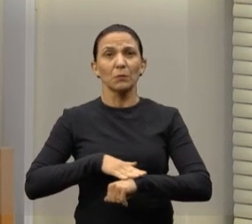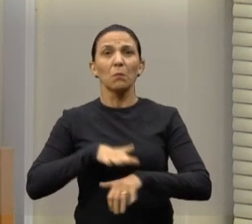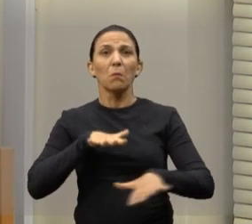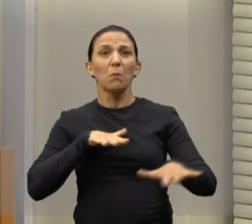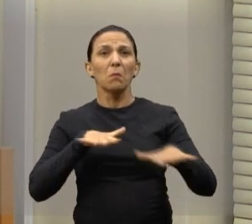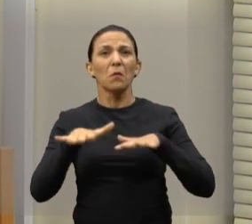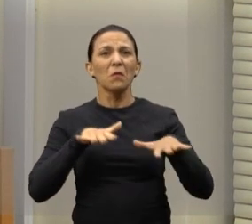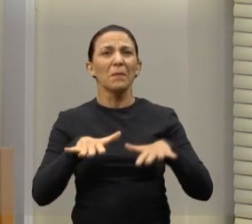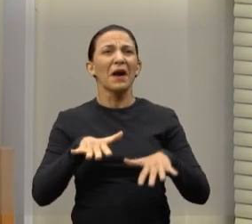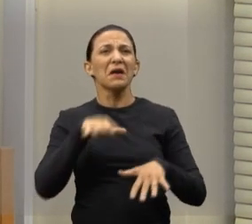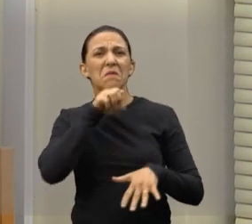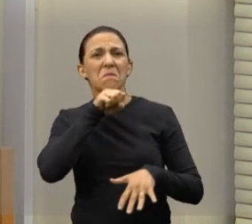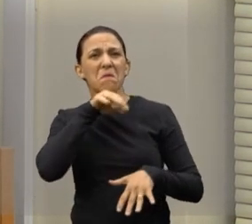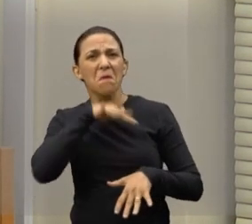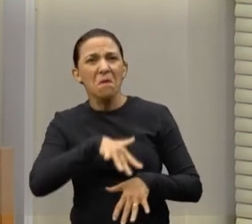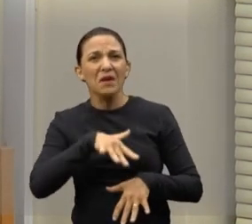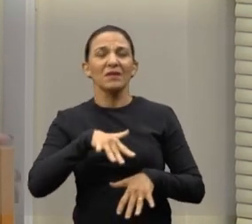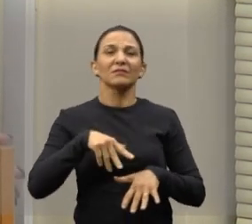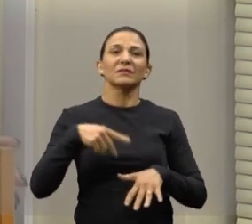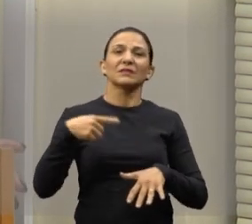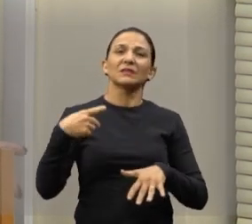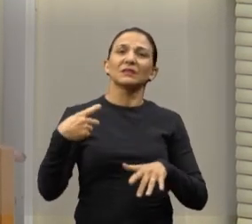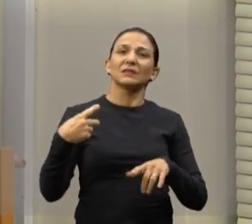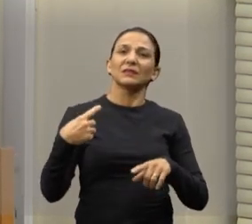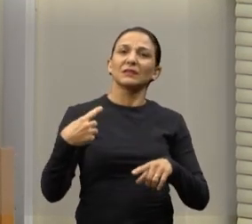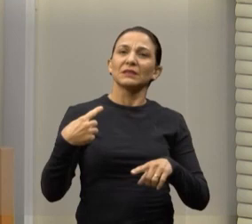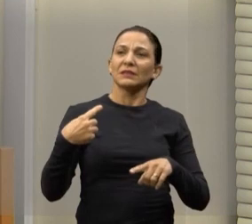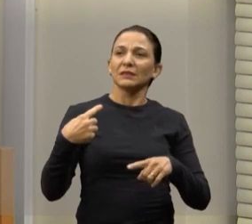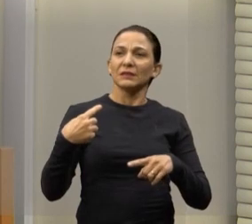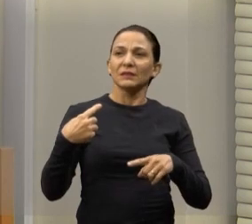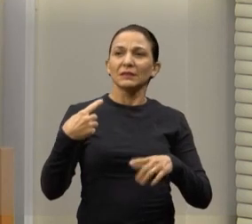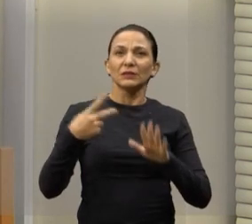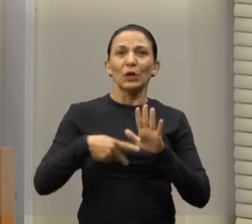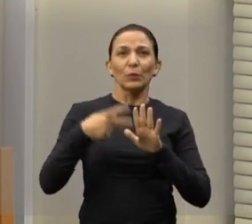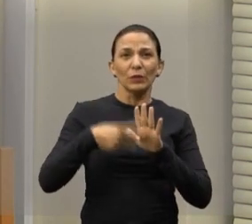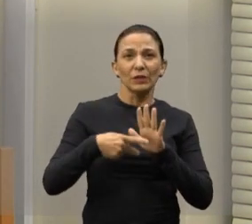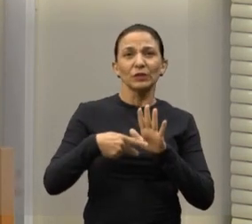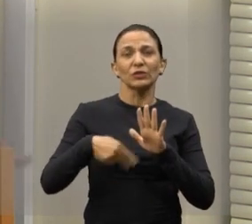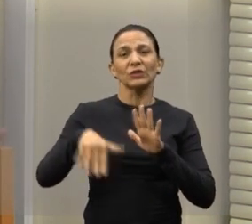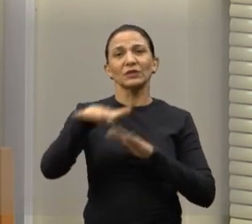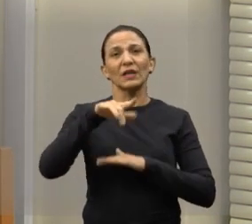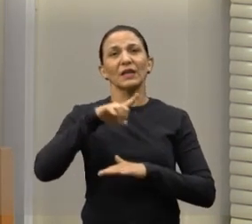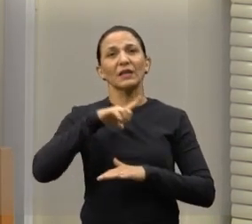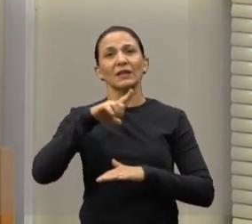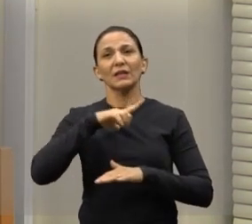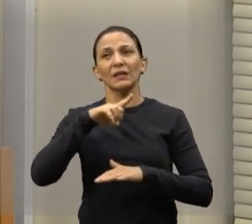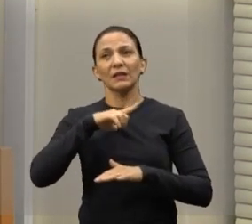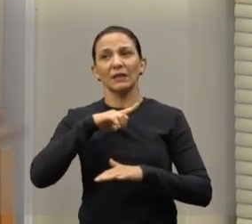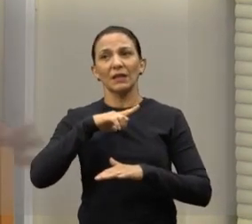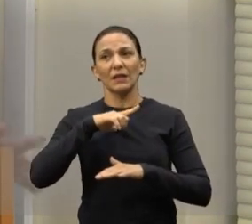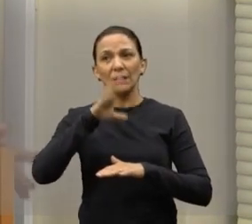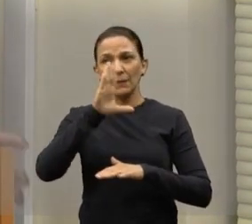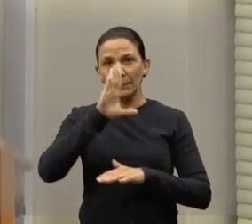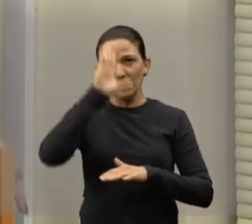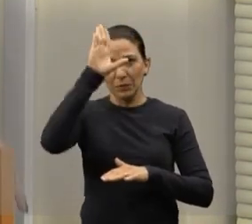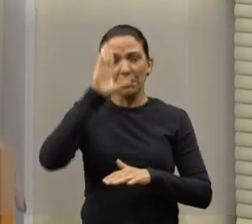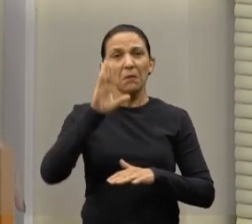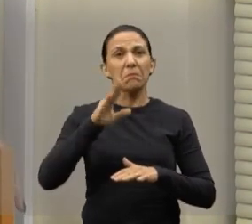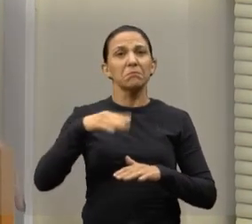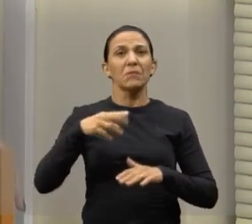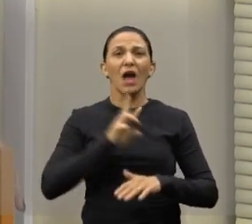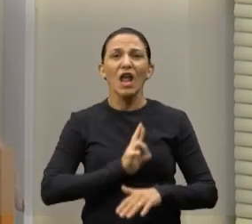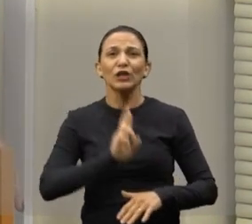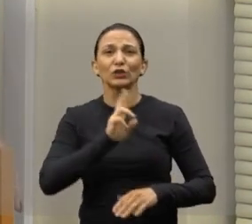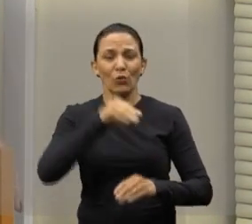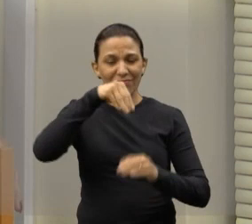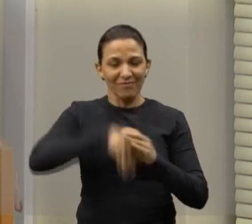movimentos que da política brasileira que é o fundalismo o fundamentalismo religioso que vem sendo instaurado